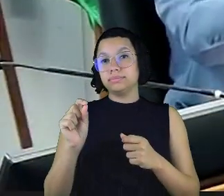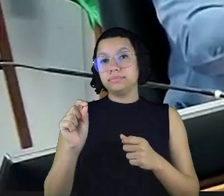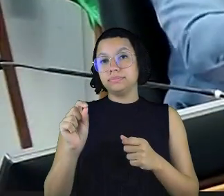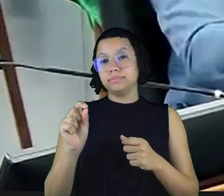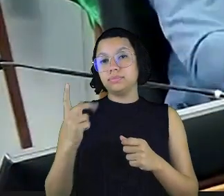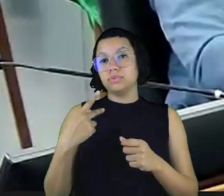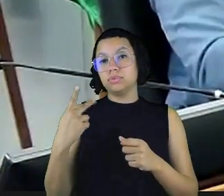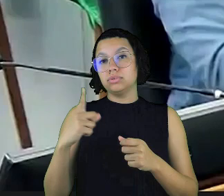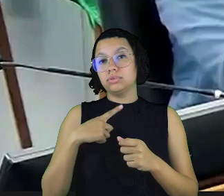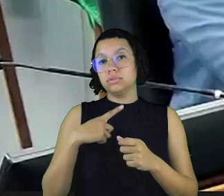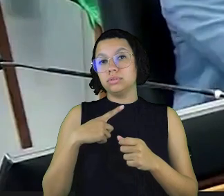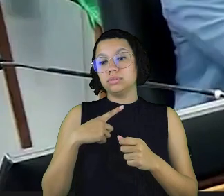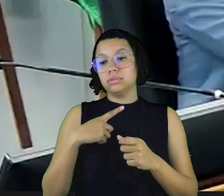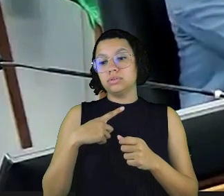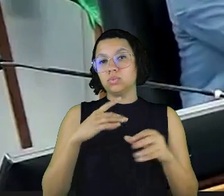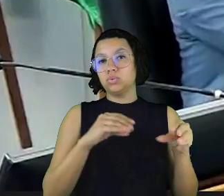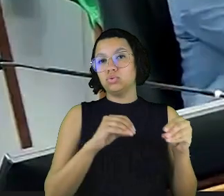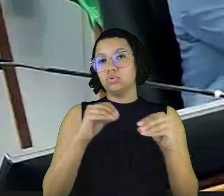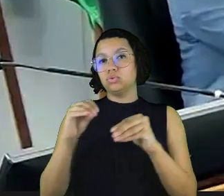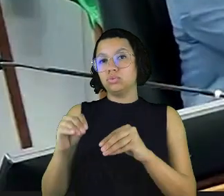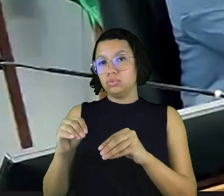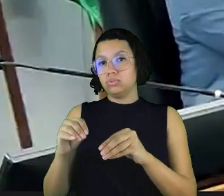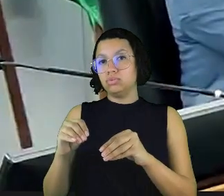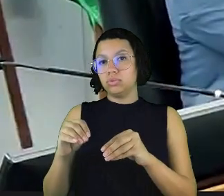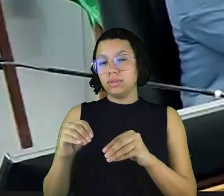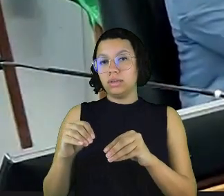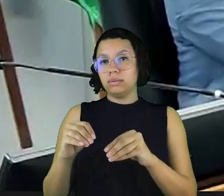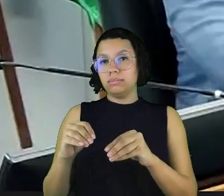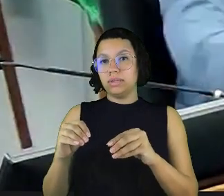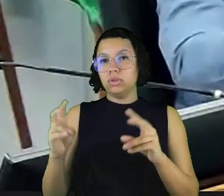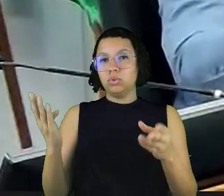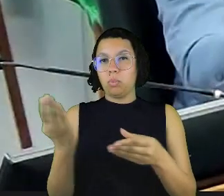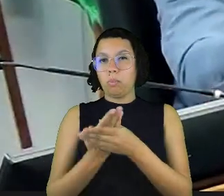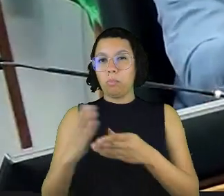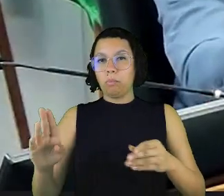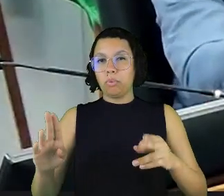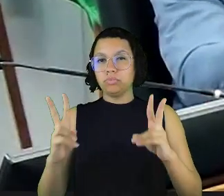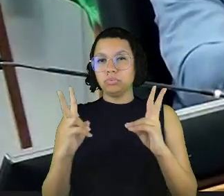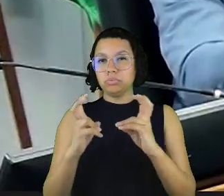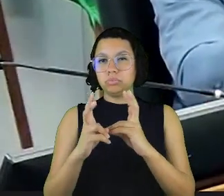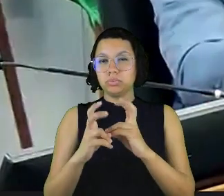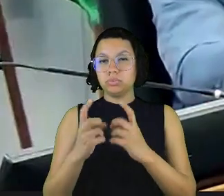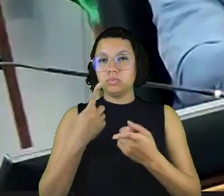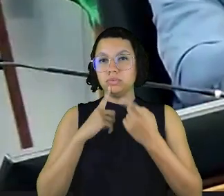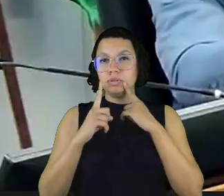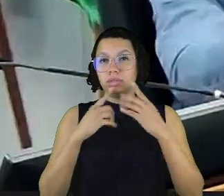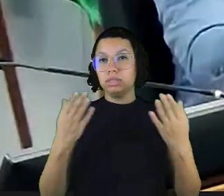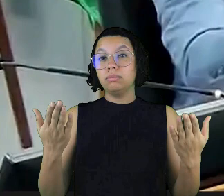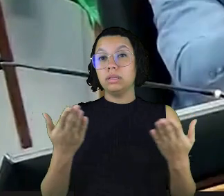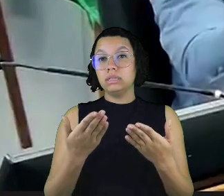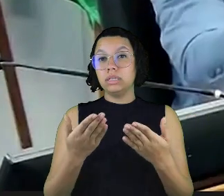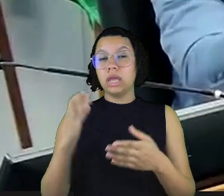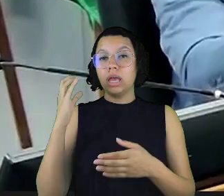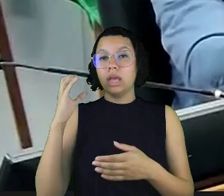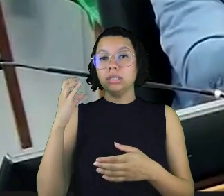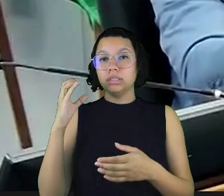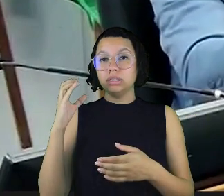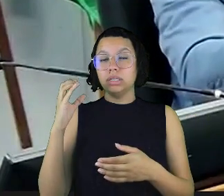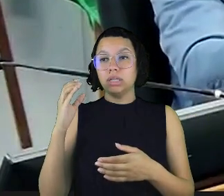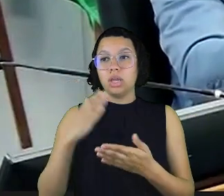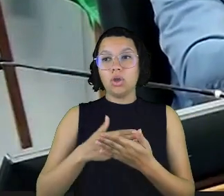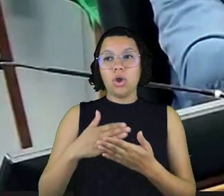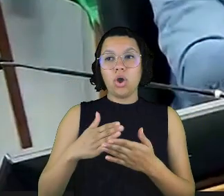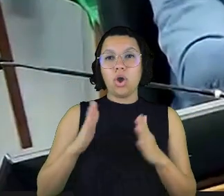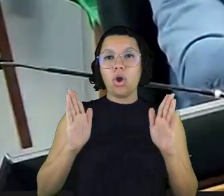um deslocamento do contencioso que debateria esse crédito, e a princípio